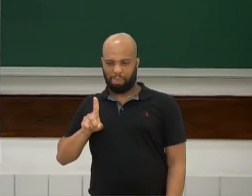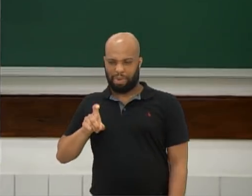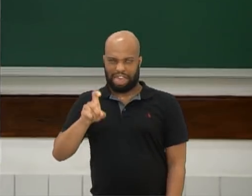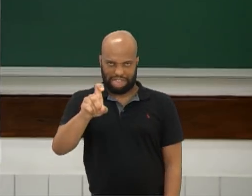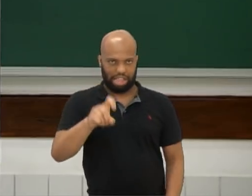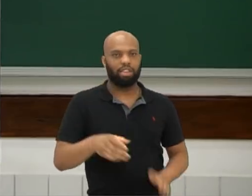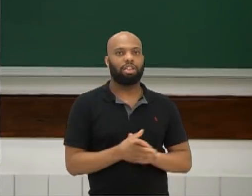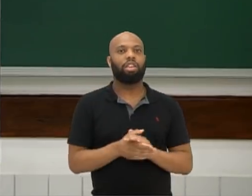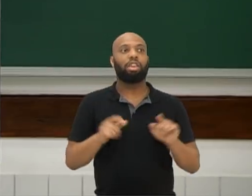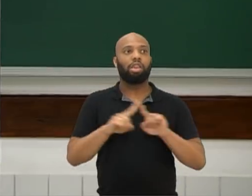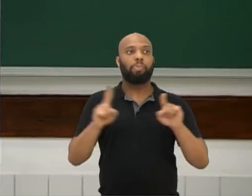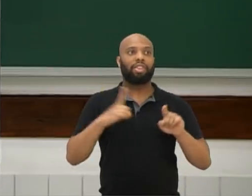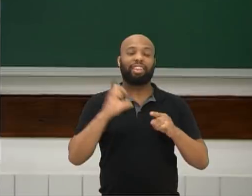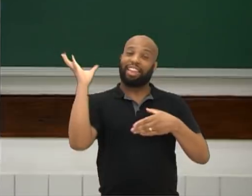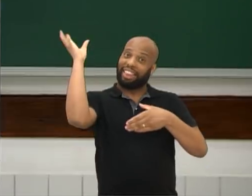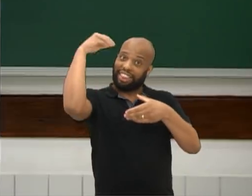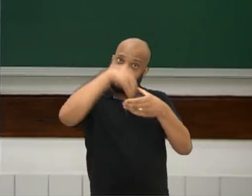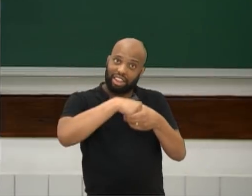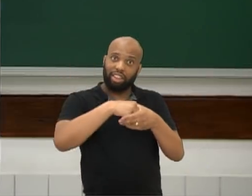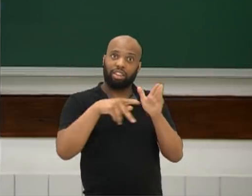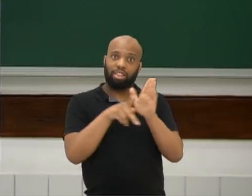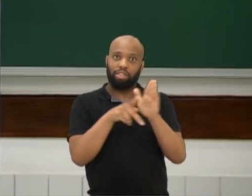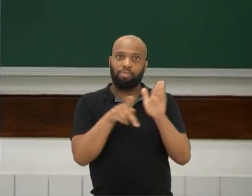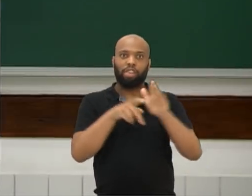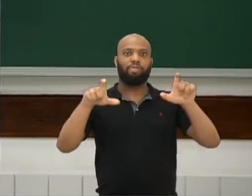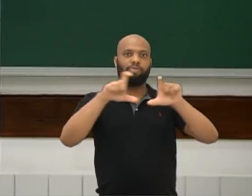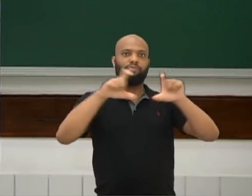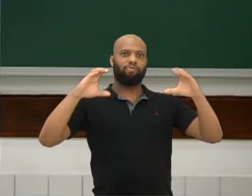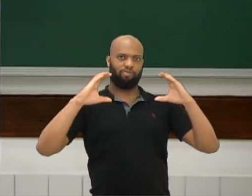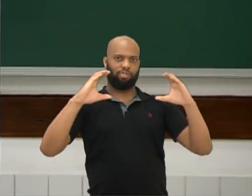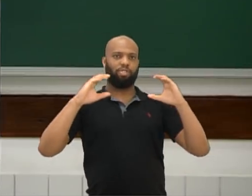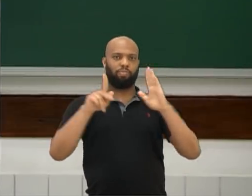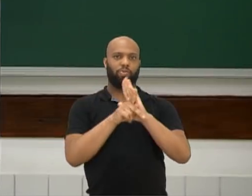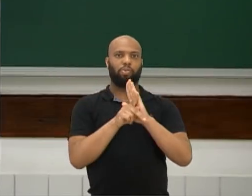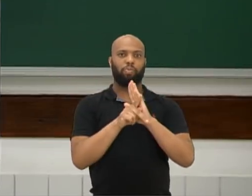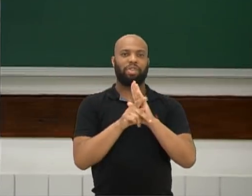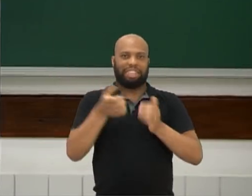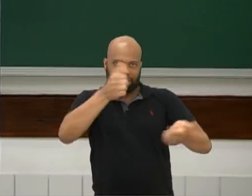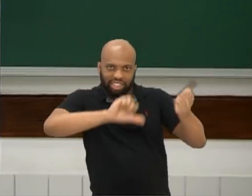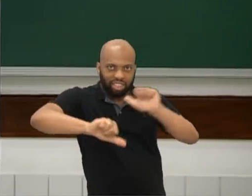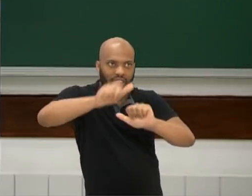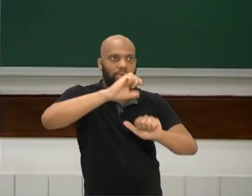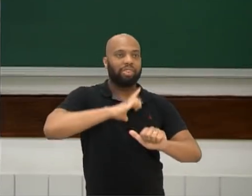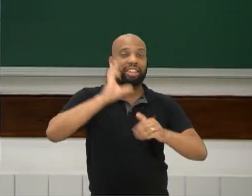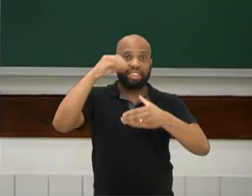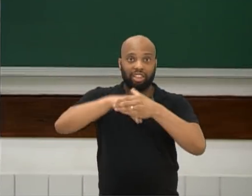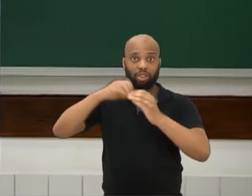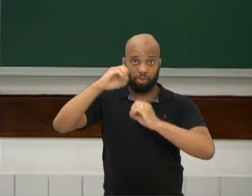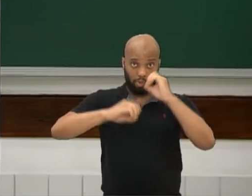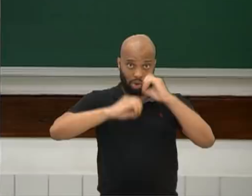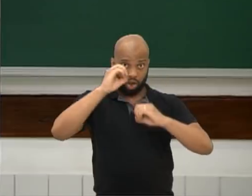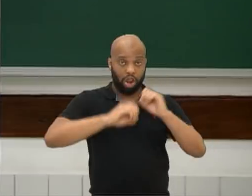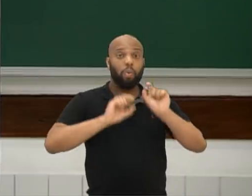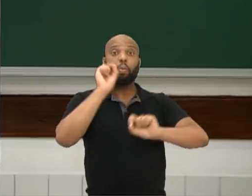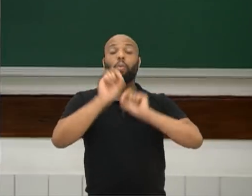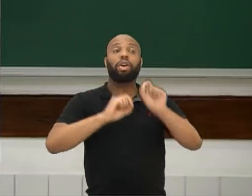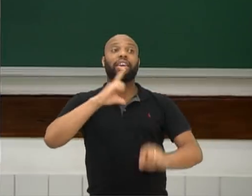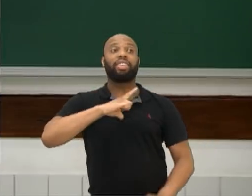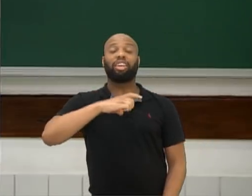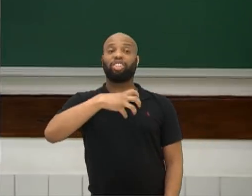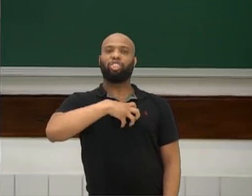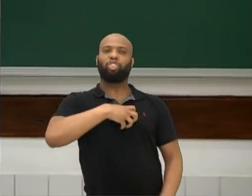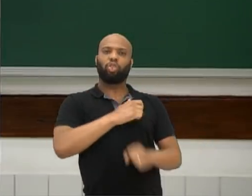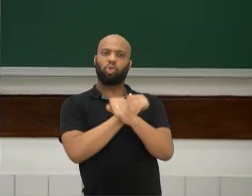as funções orgânicas, nossa, me emocionei aqui, dentre as funções orgânicas, nessa molécula, aquela que apresenta